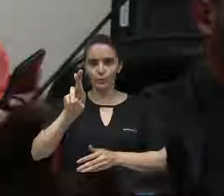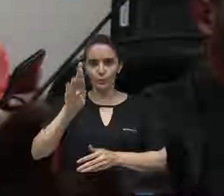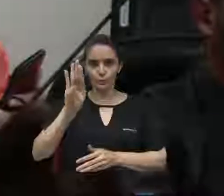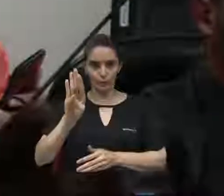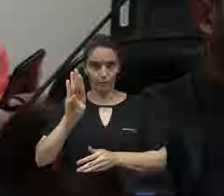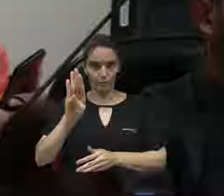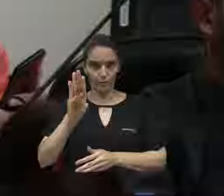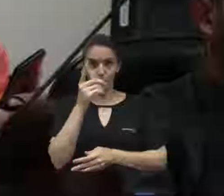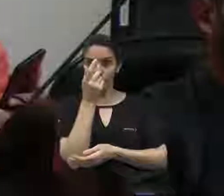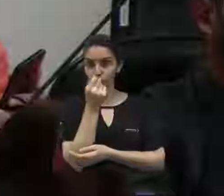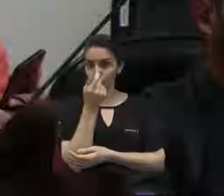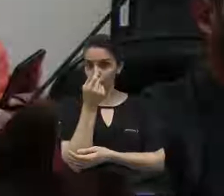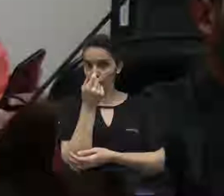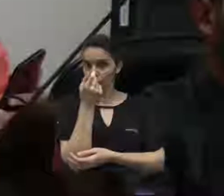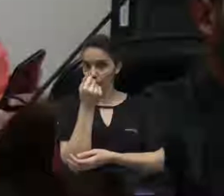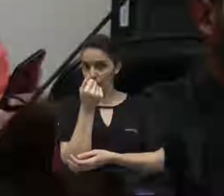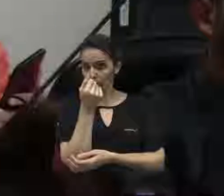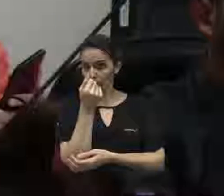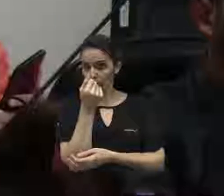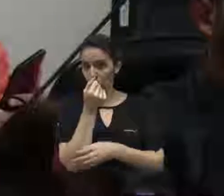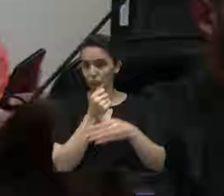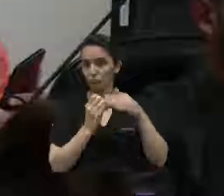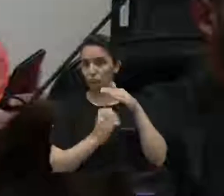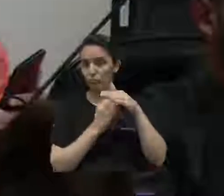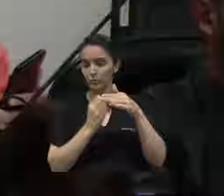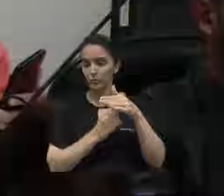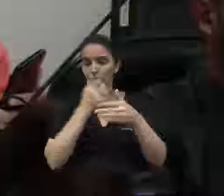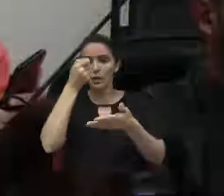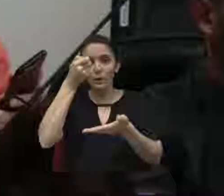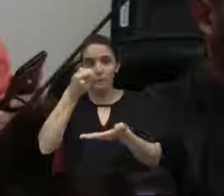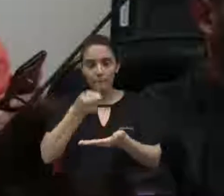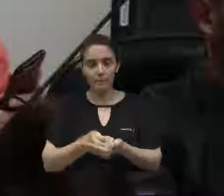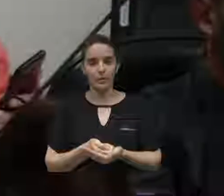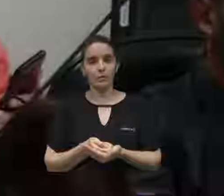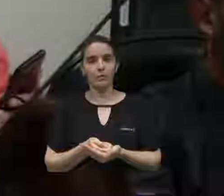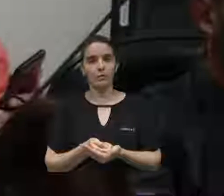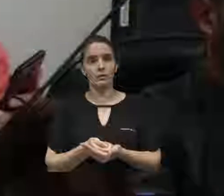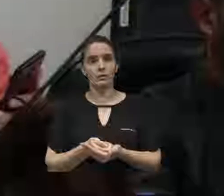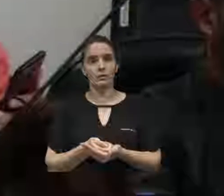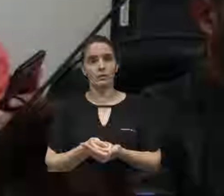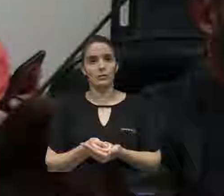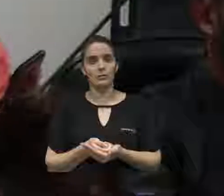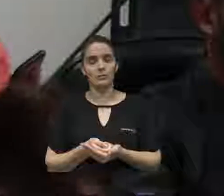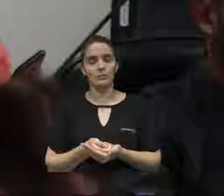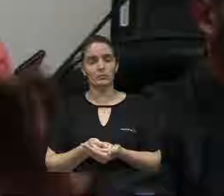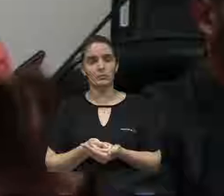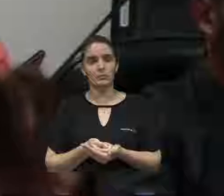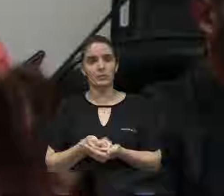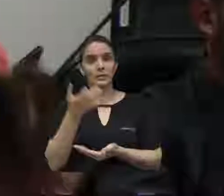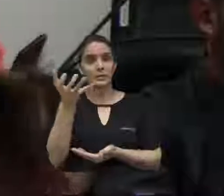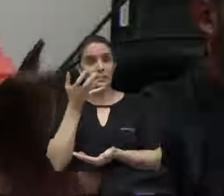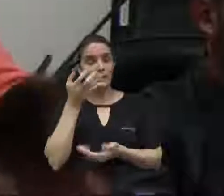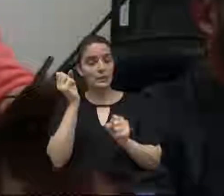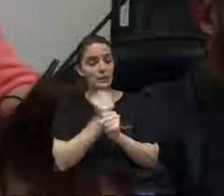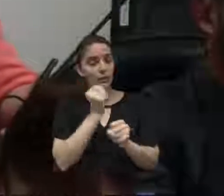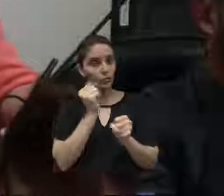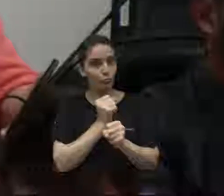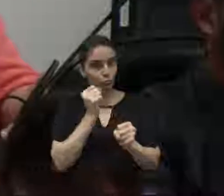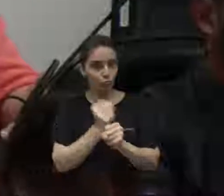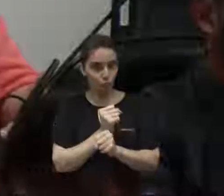em dinheiro que o empresário paga quando ele quer construir um empreendimento na nossa